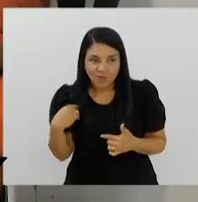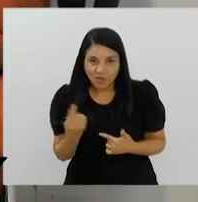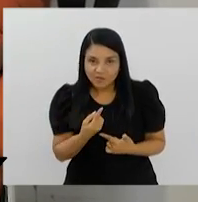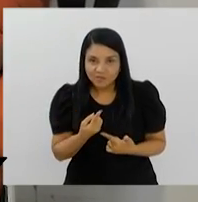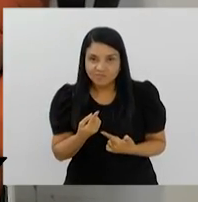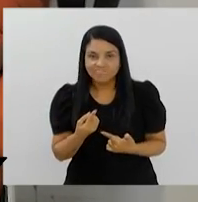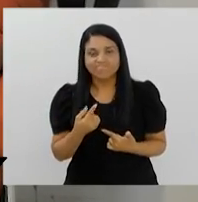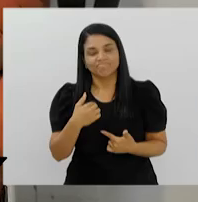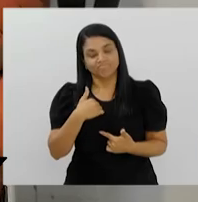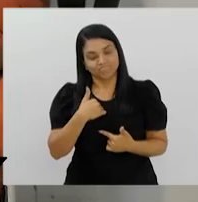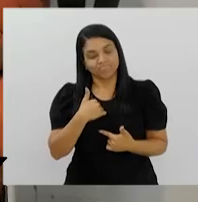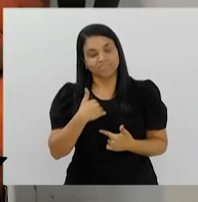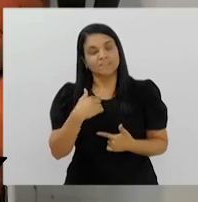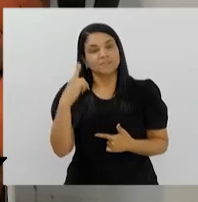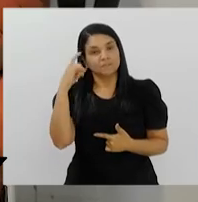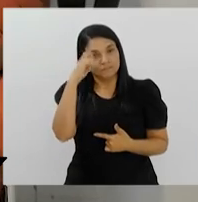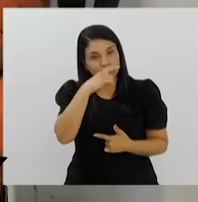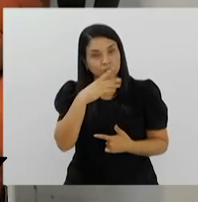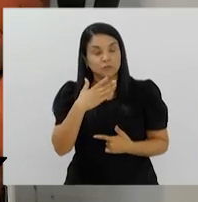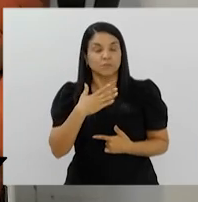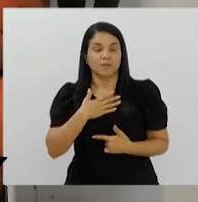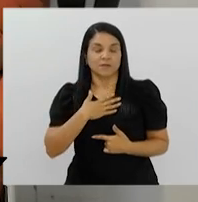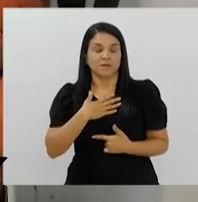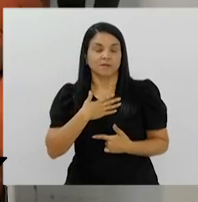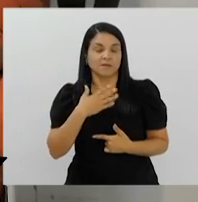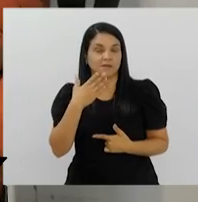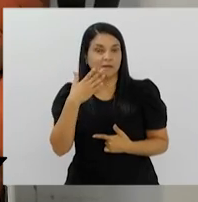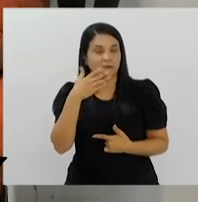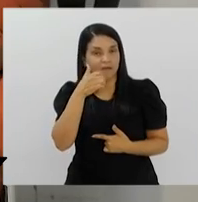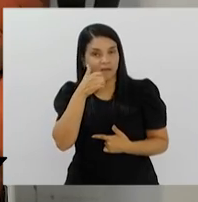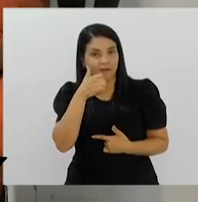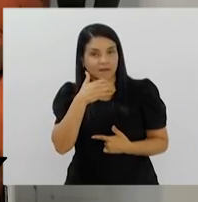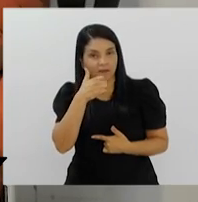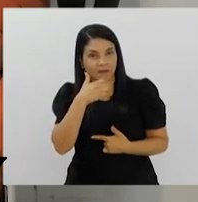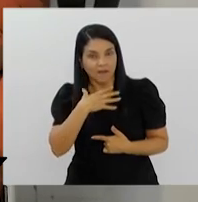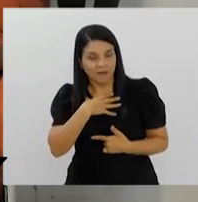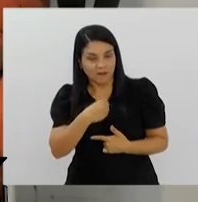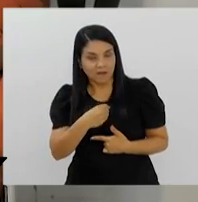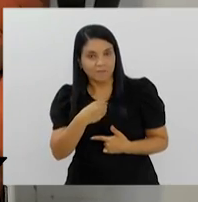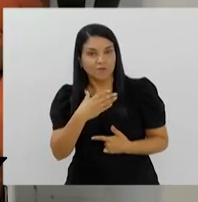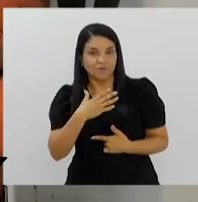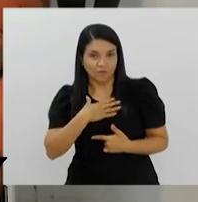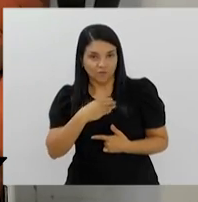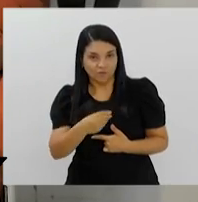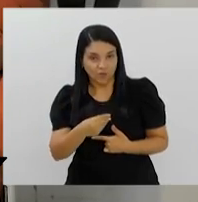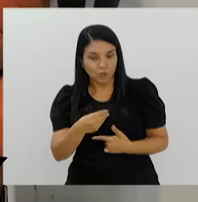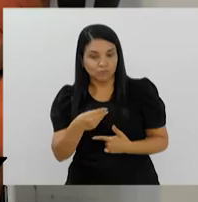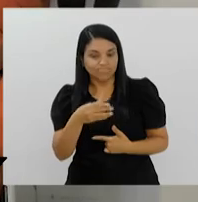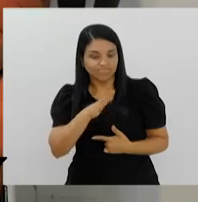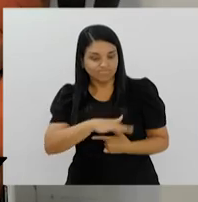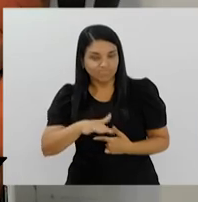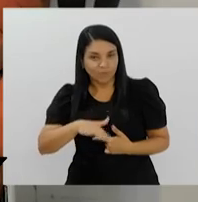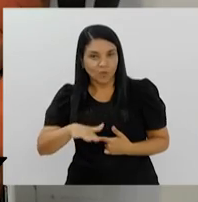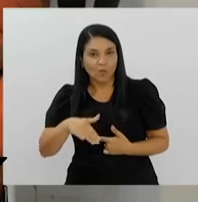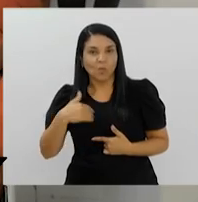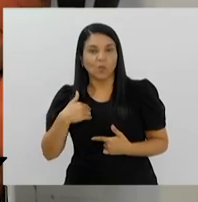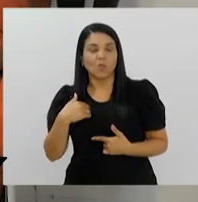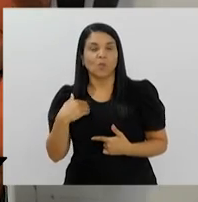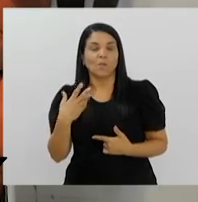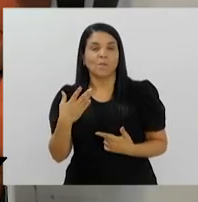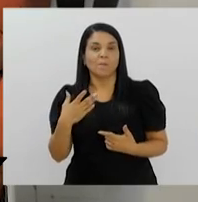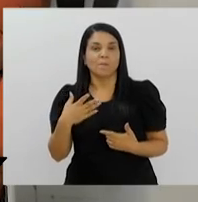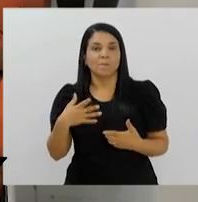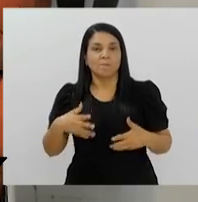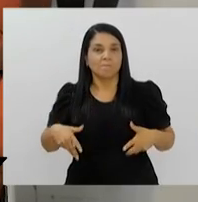muito duro para mim enquanto mãe de uma criança com paralisia autismo ouvi o relato do Pedro ouvi o relato de outras crianças que aqui